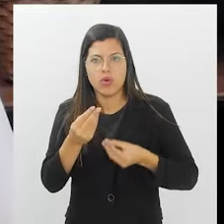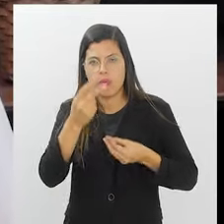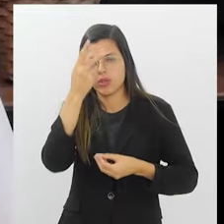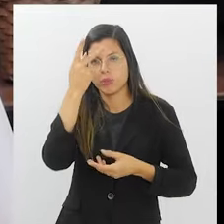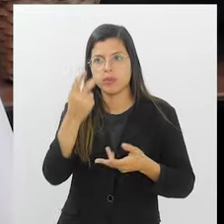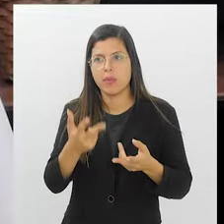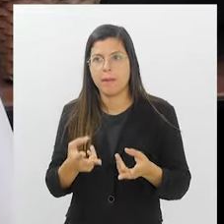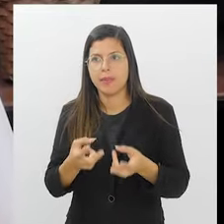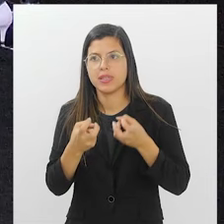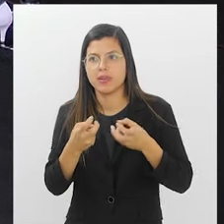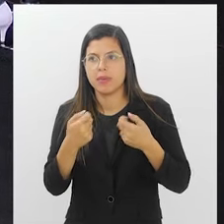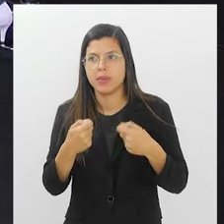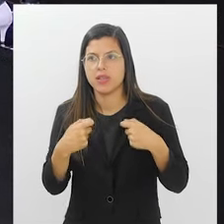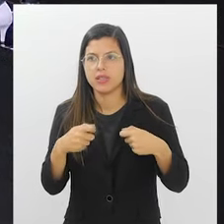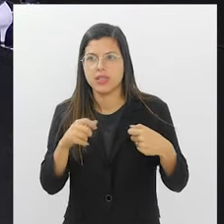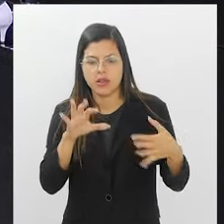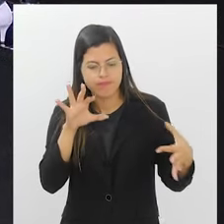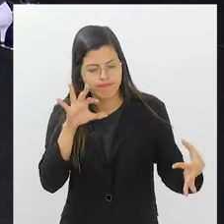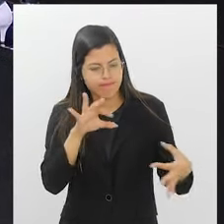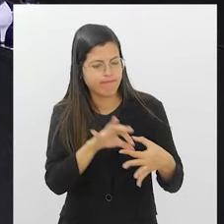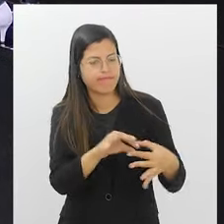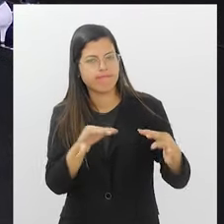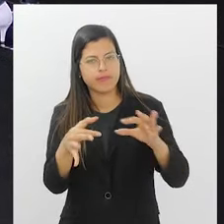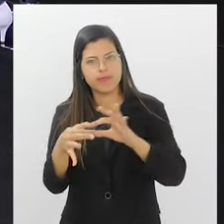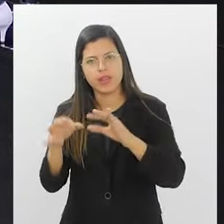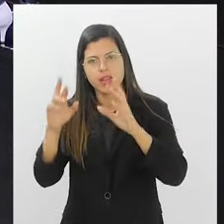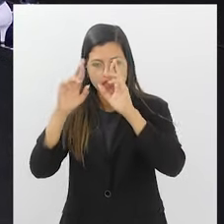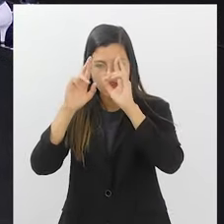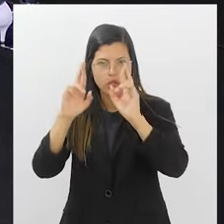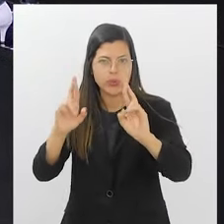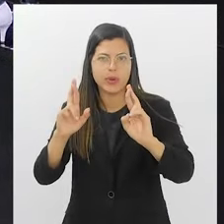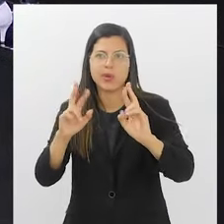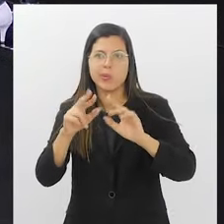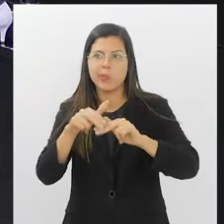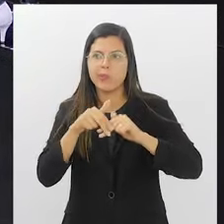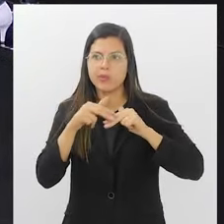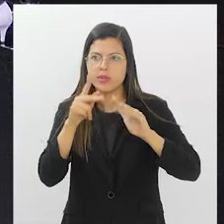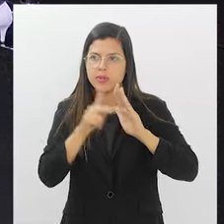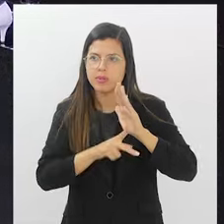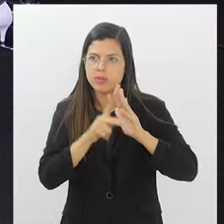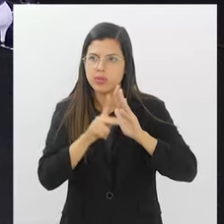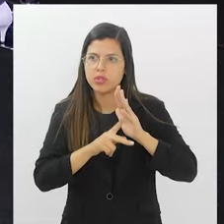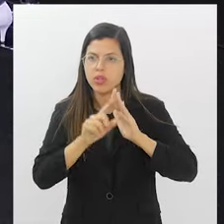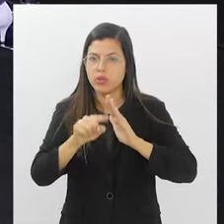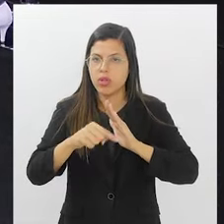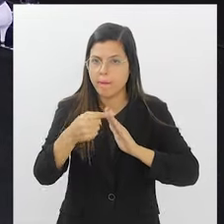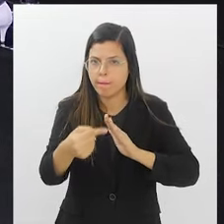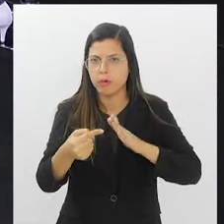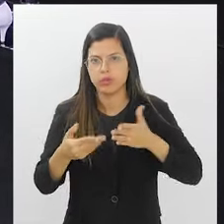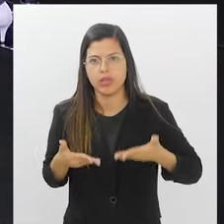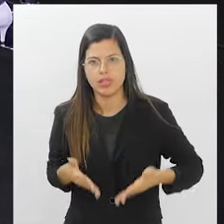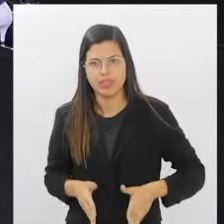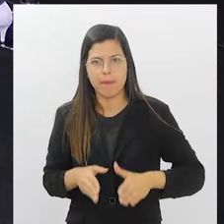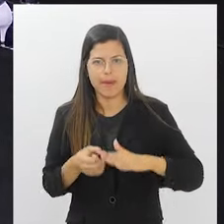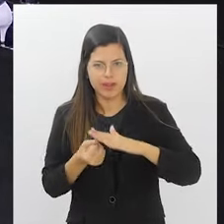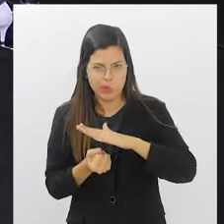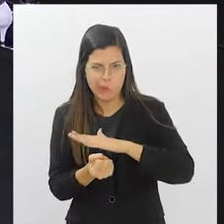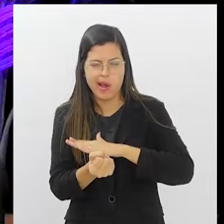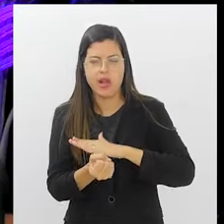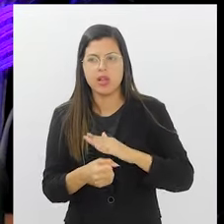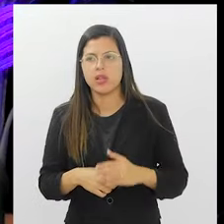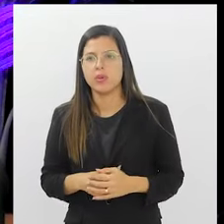perceber, né? E aí temos que ter essa integração, esse respeito, isso aí. Por isso que esse projeto nosso do pós-parto